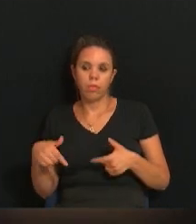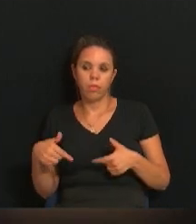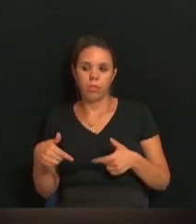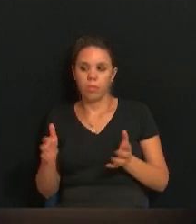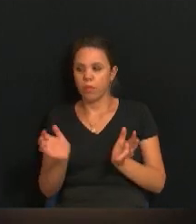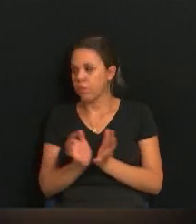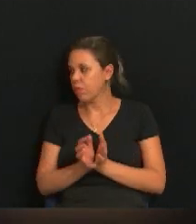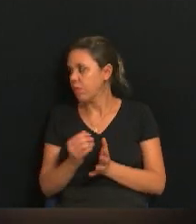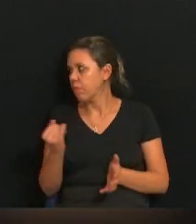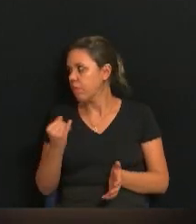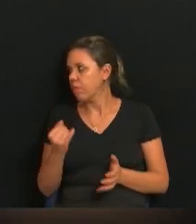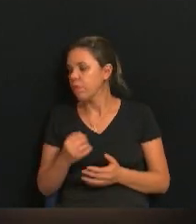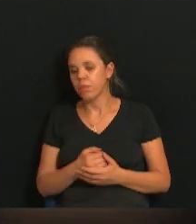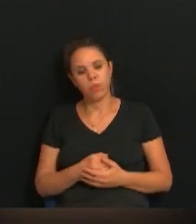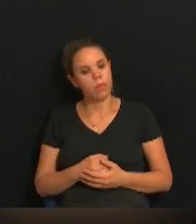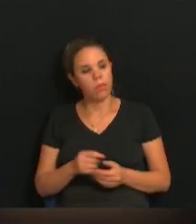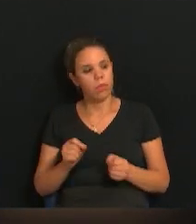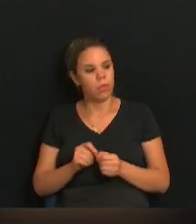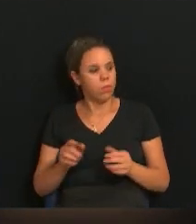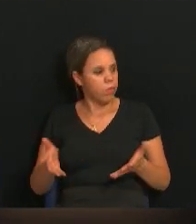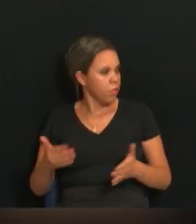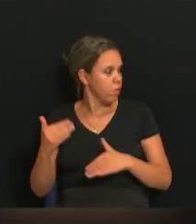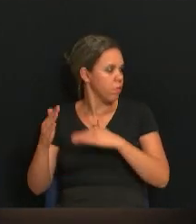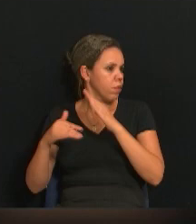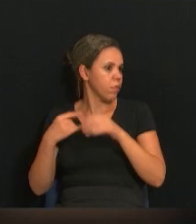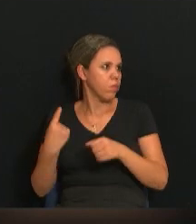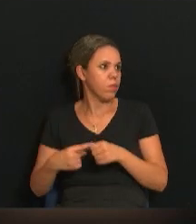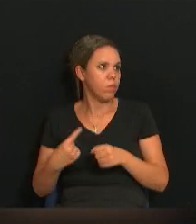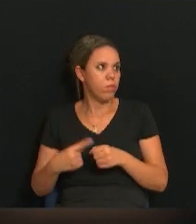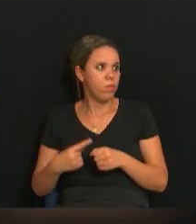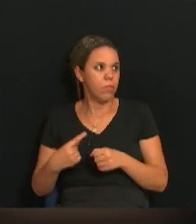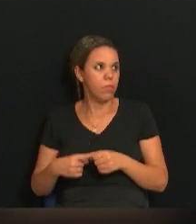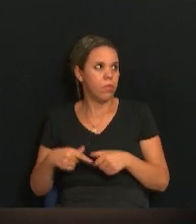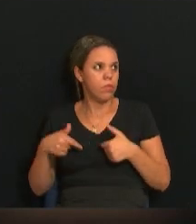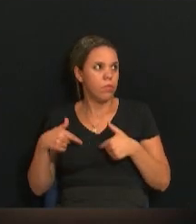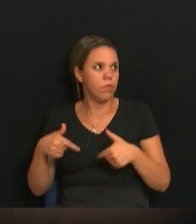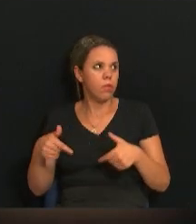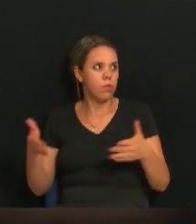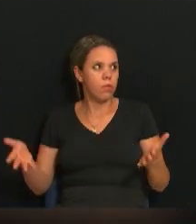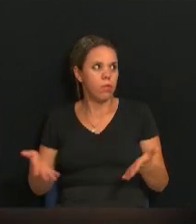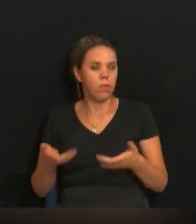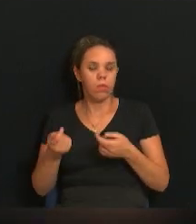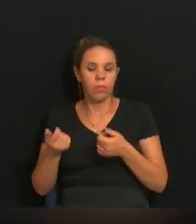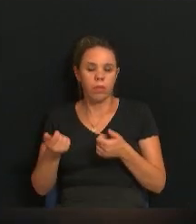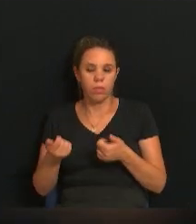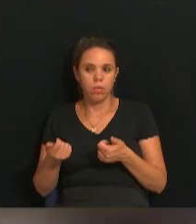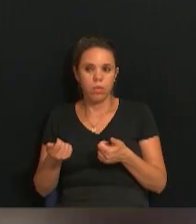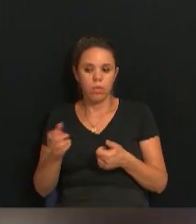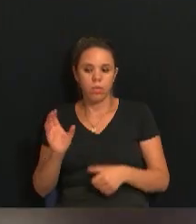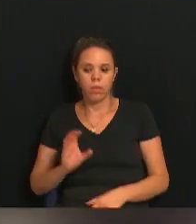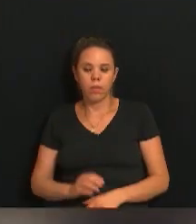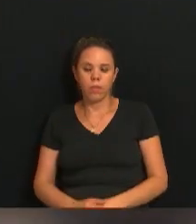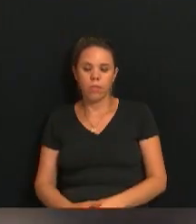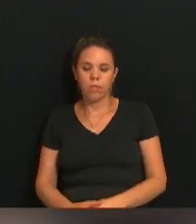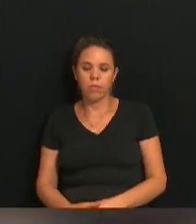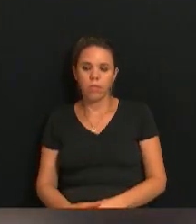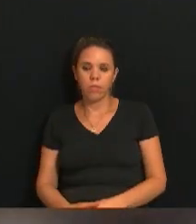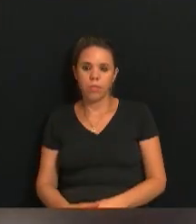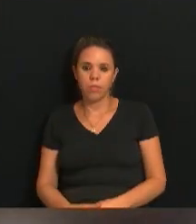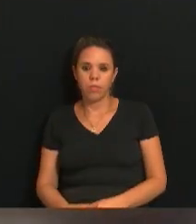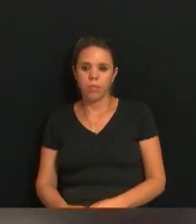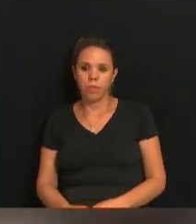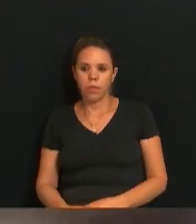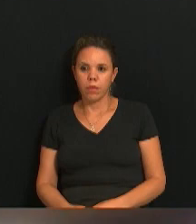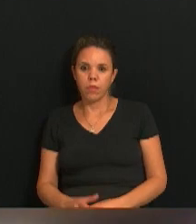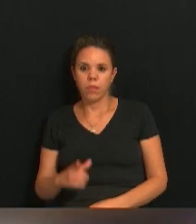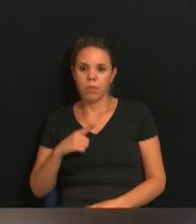comissão é importante para fazer avançar no município ações que trazem benefícios ao cidadão. Nossa comissão tem